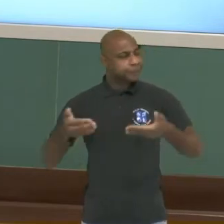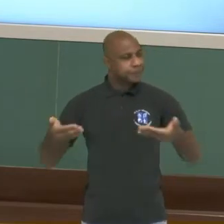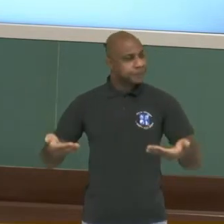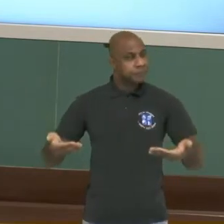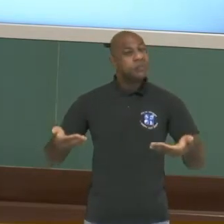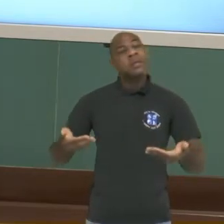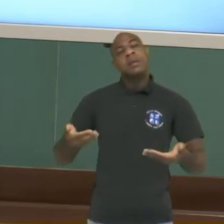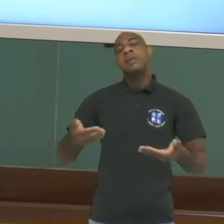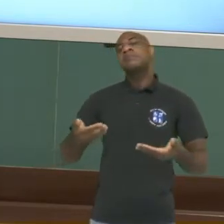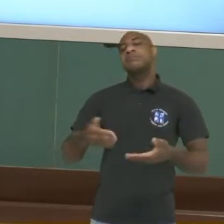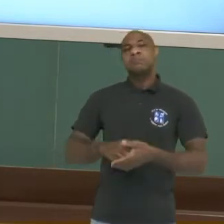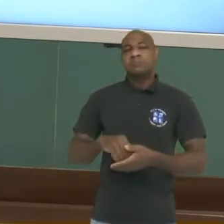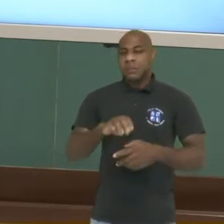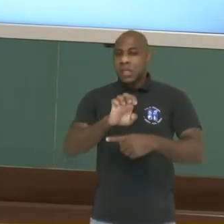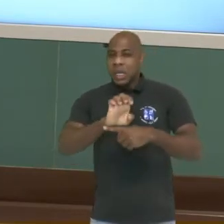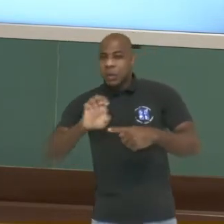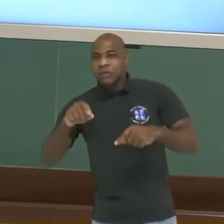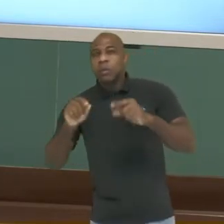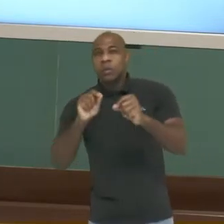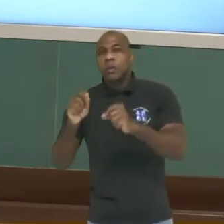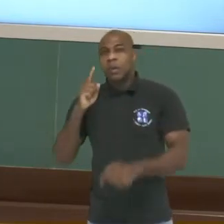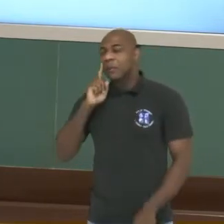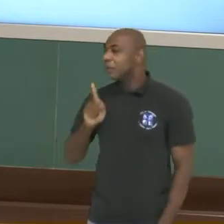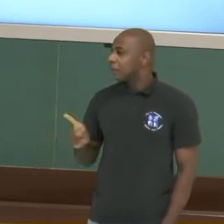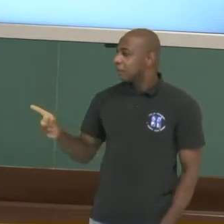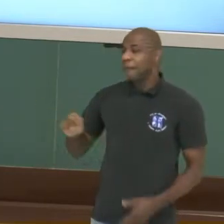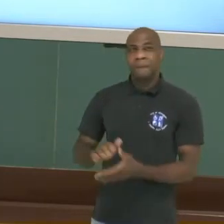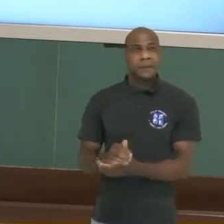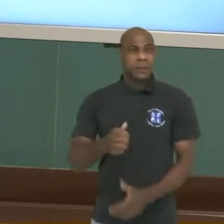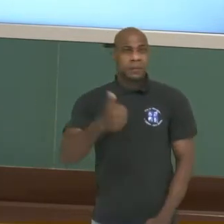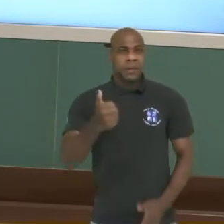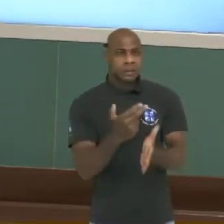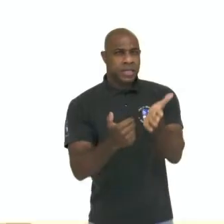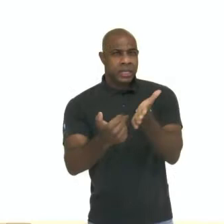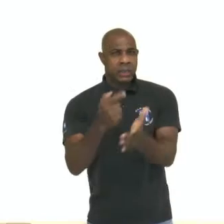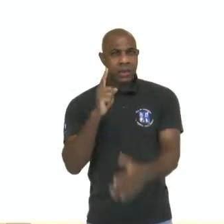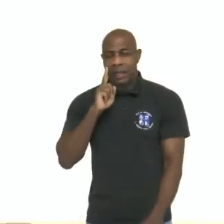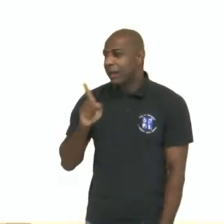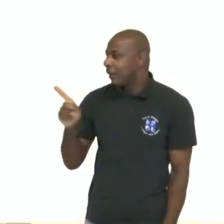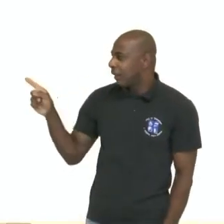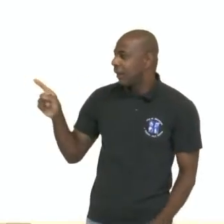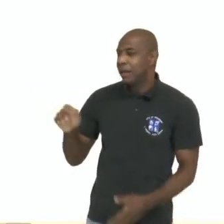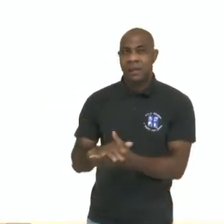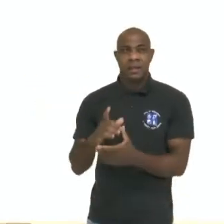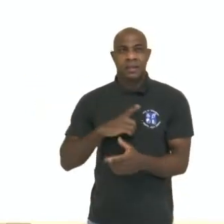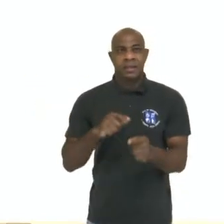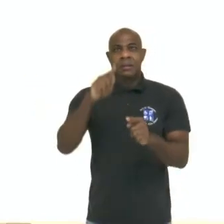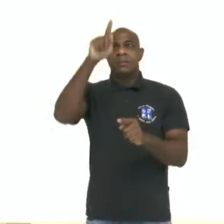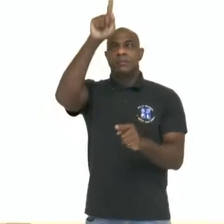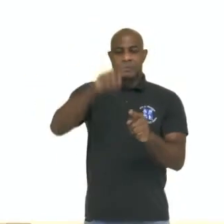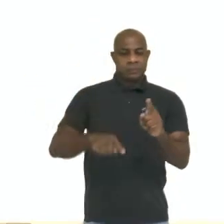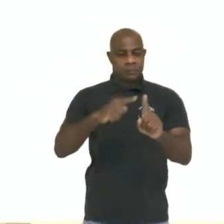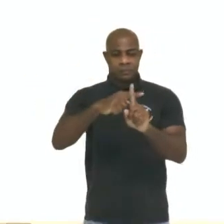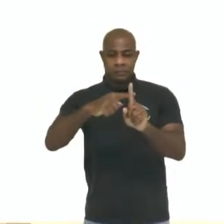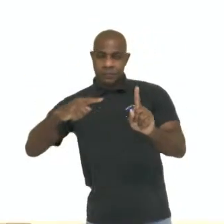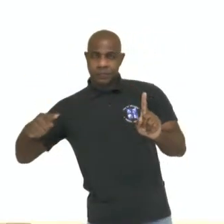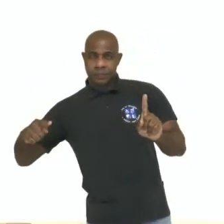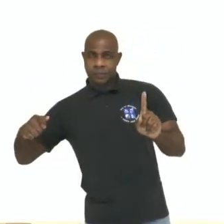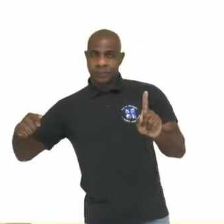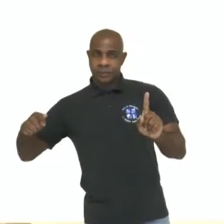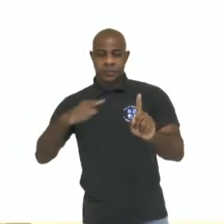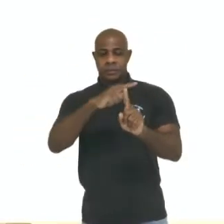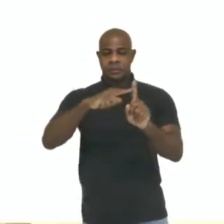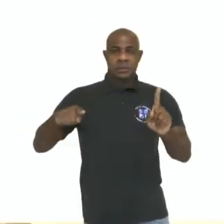A equação fundamental, então vamos aqui, primeiro para o nosso desenho aqui. Nós temos aqui o plano cartesiano, eixo x e